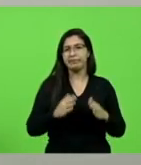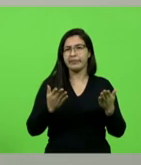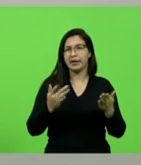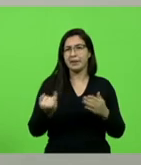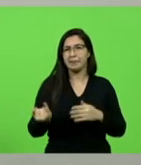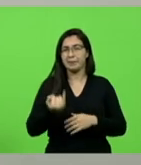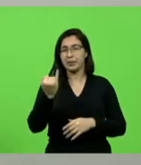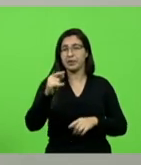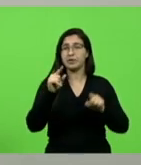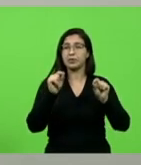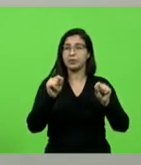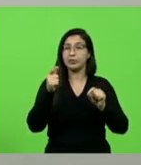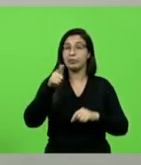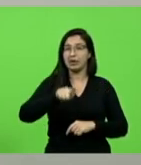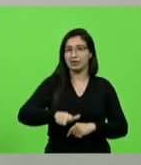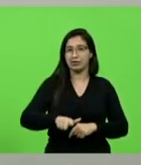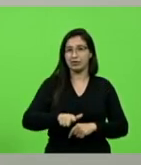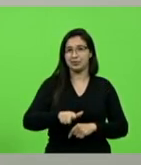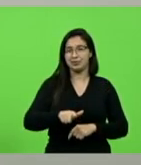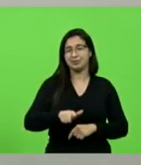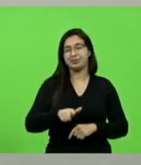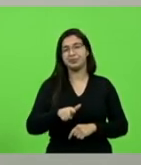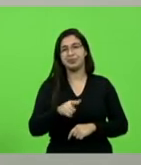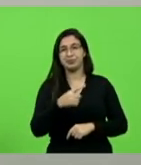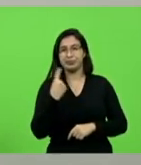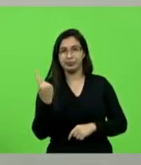que, nesse sentido, aquilo que a nossa